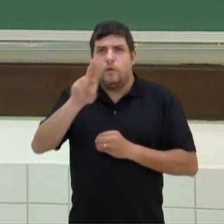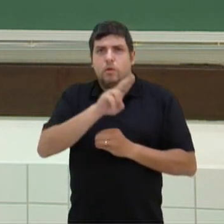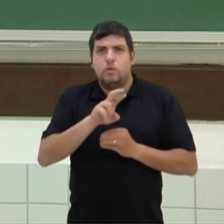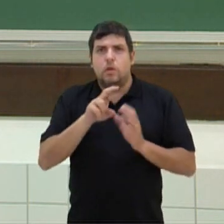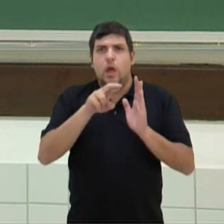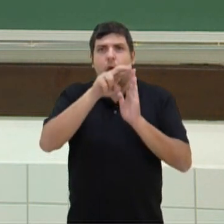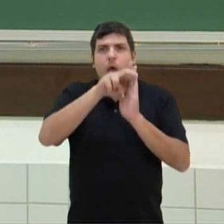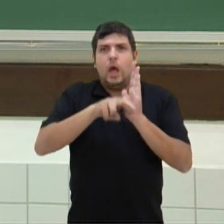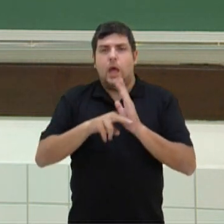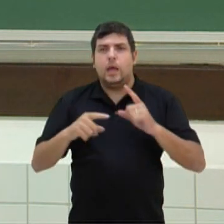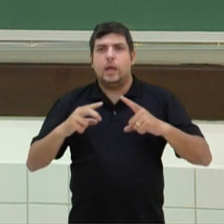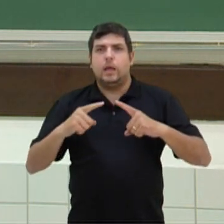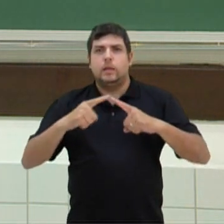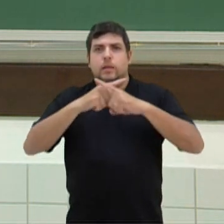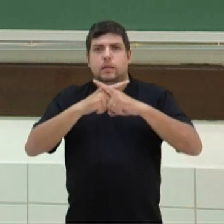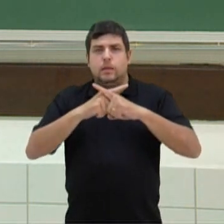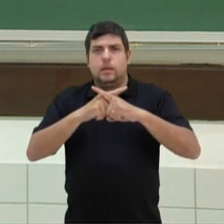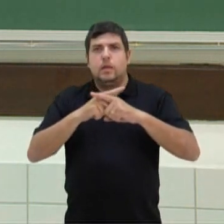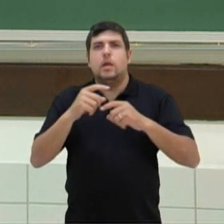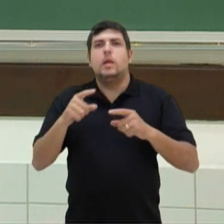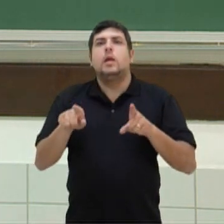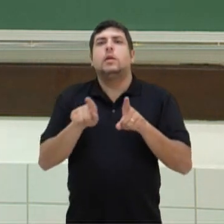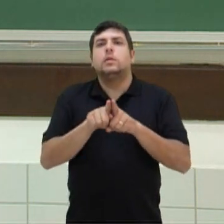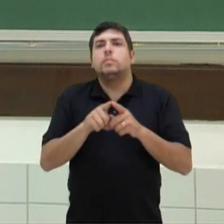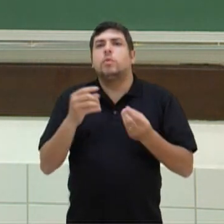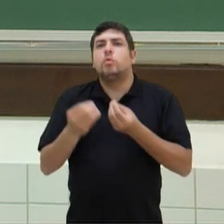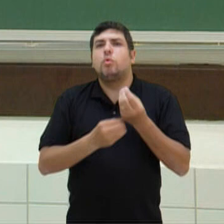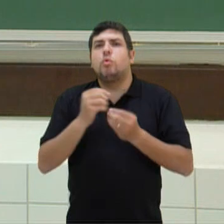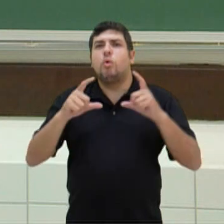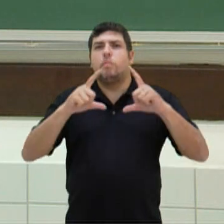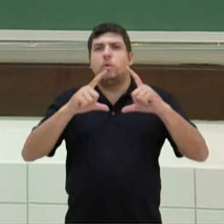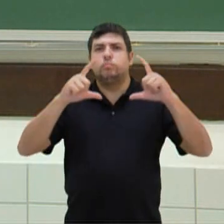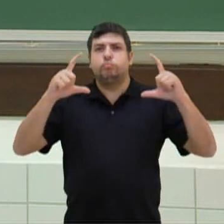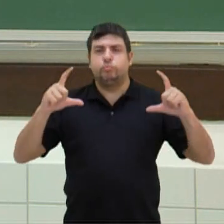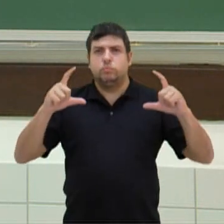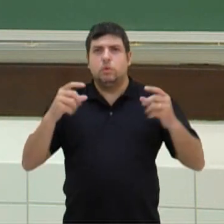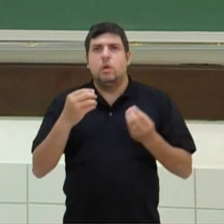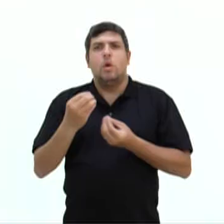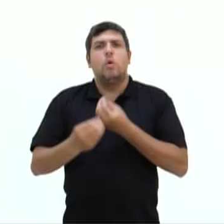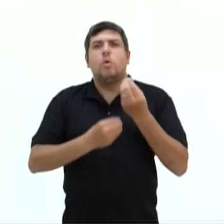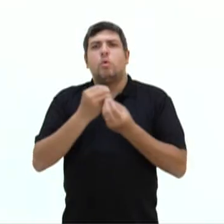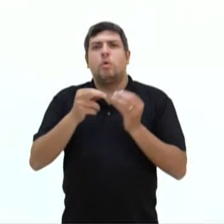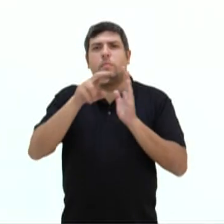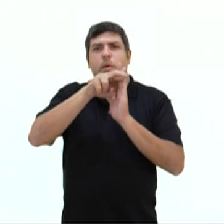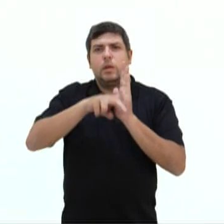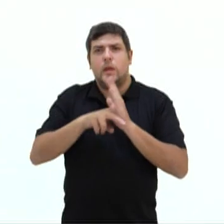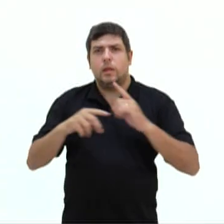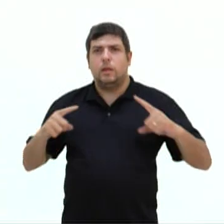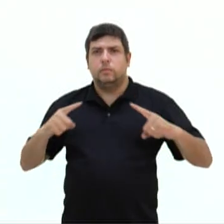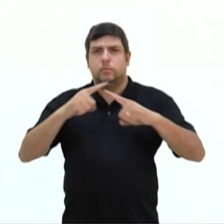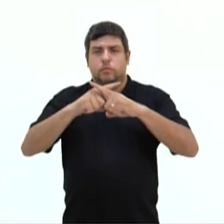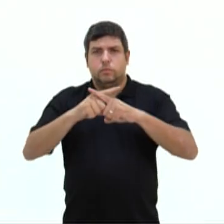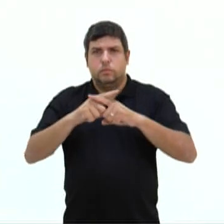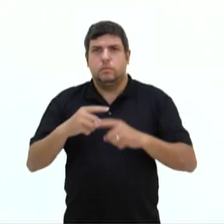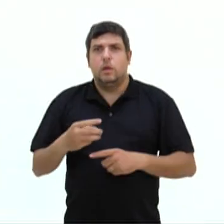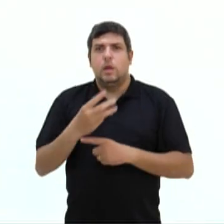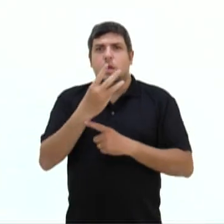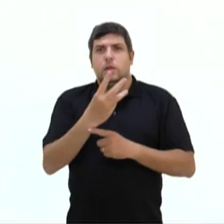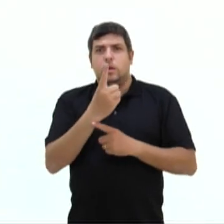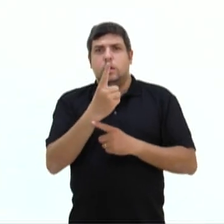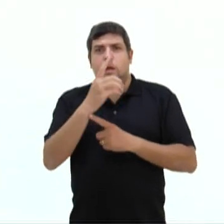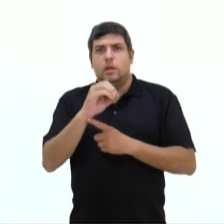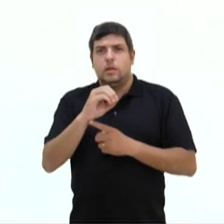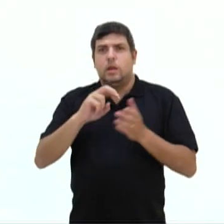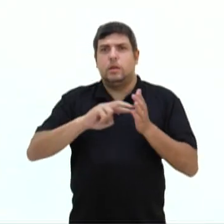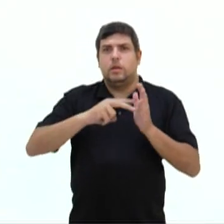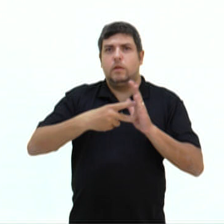uma equaçãozinha para rendimento. Tá? Na regra de 3, a gente usa a seguinte ideia. Tá? 310 gramas é